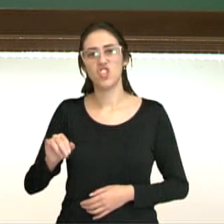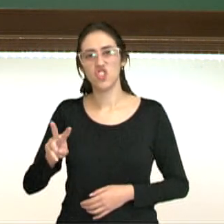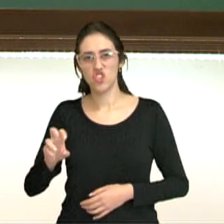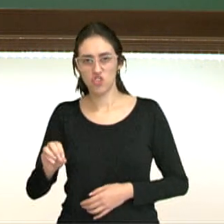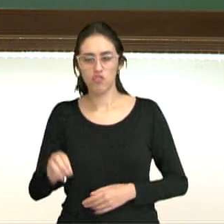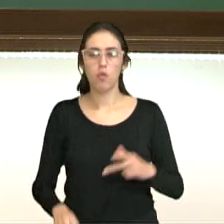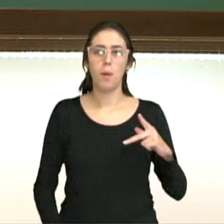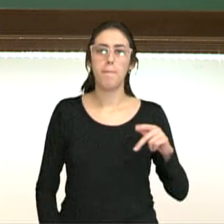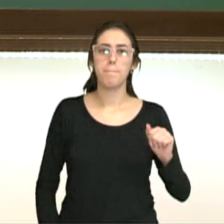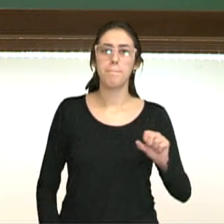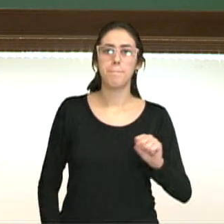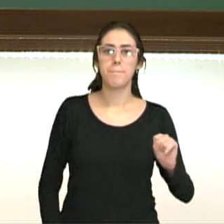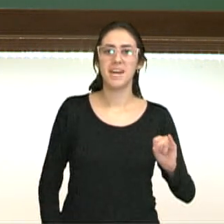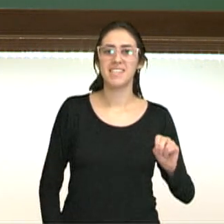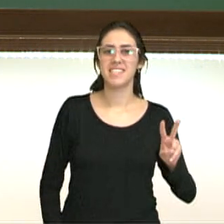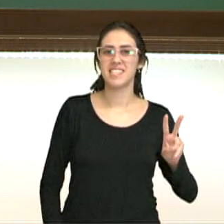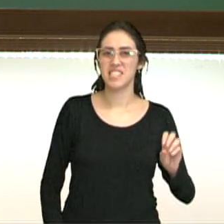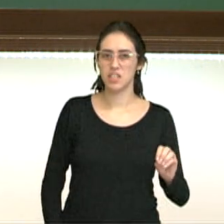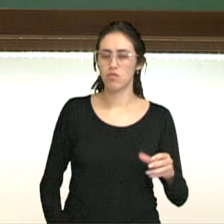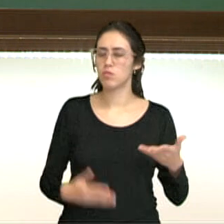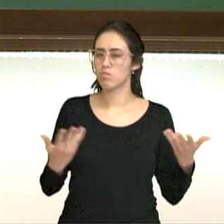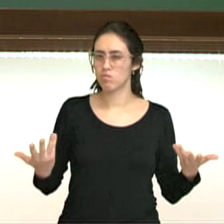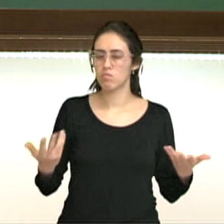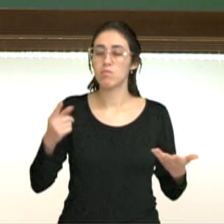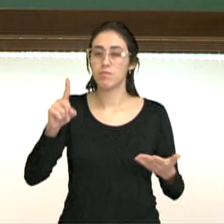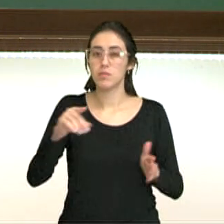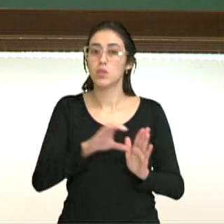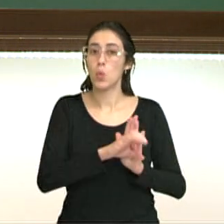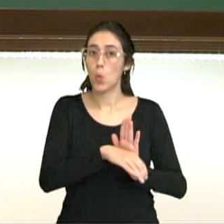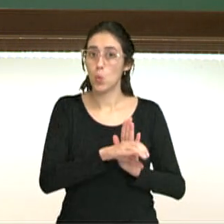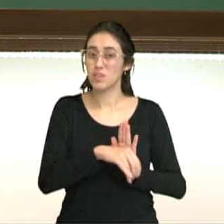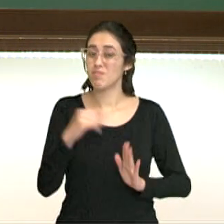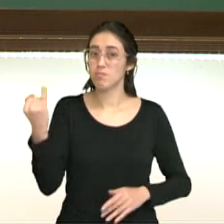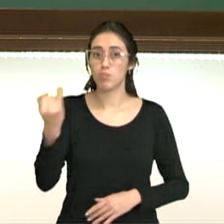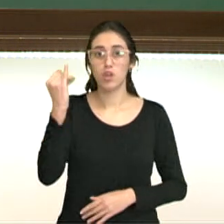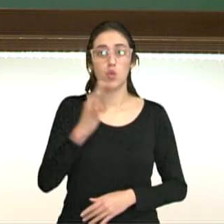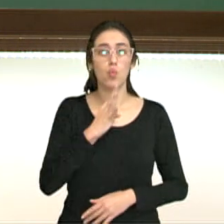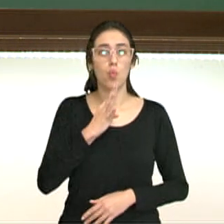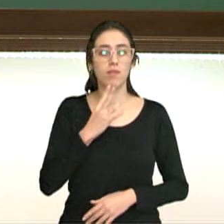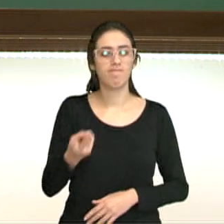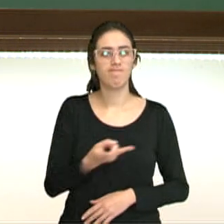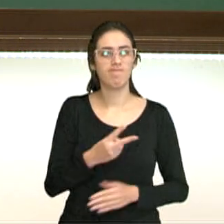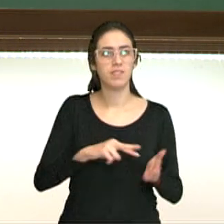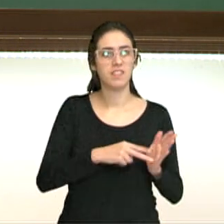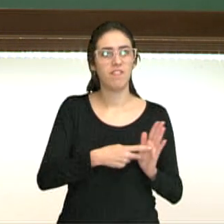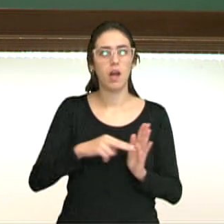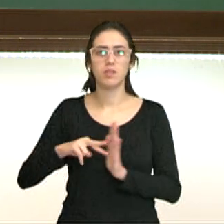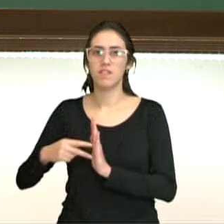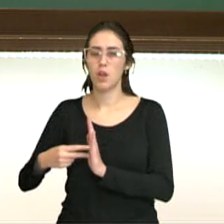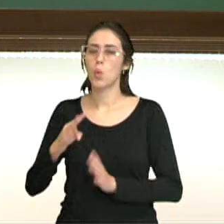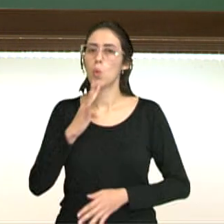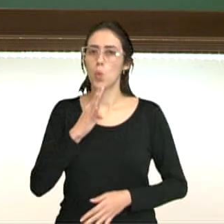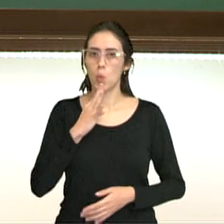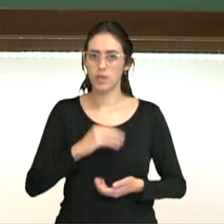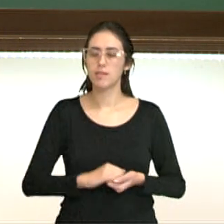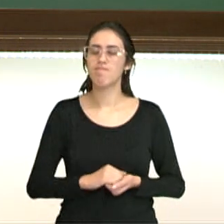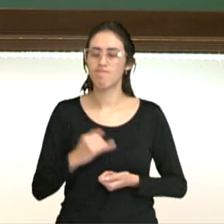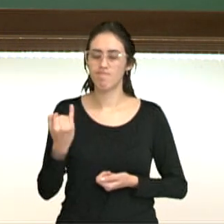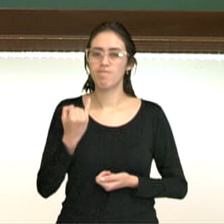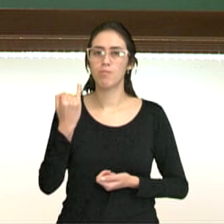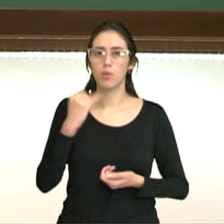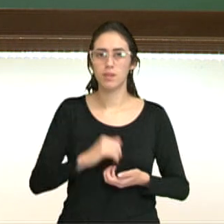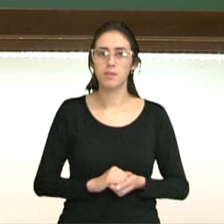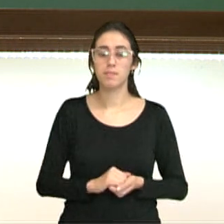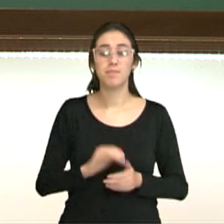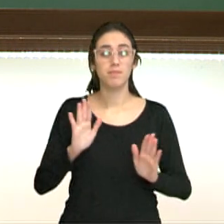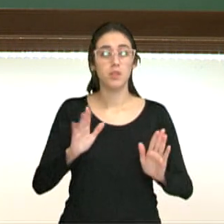passivos financeiros. São conceitos bastante importantes para nós. Parece um conceito contábil, mas é um conceito que a